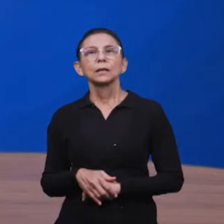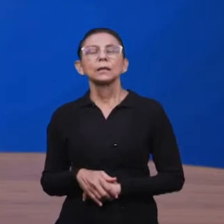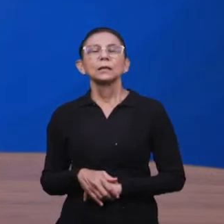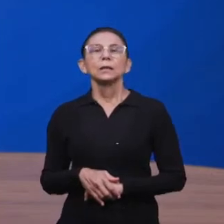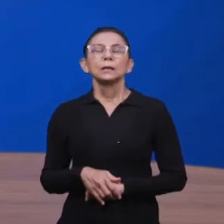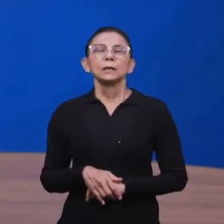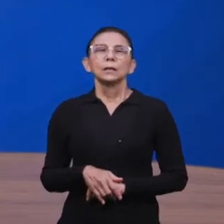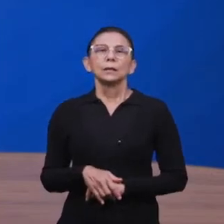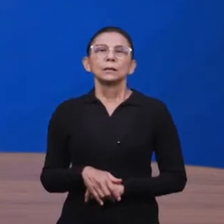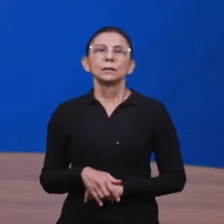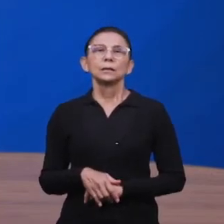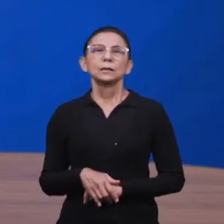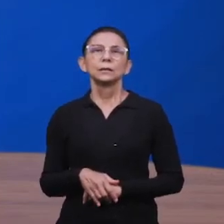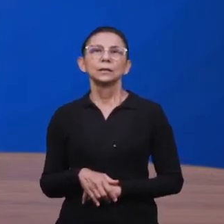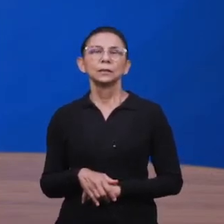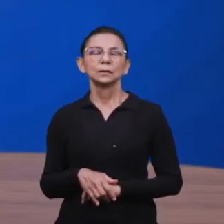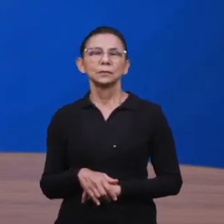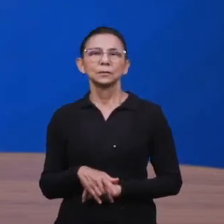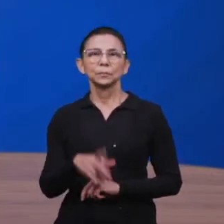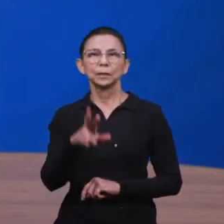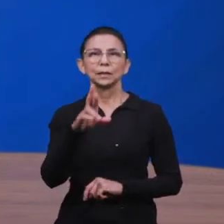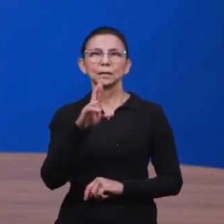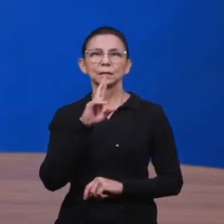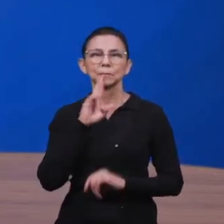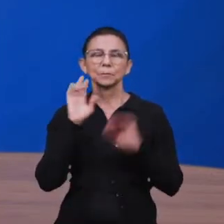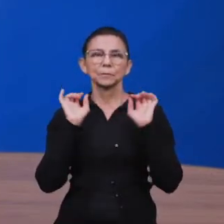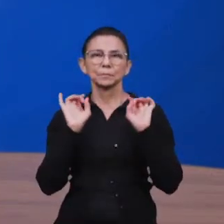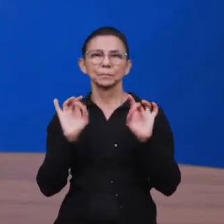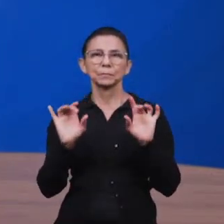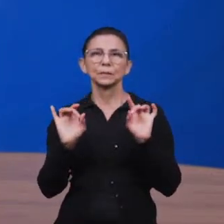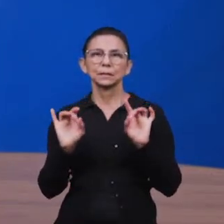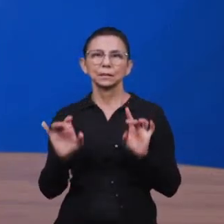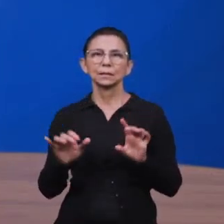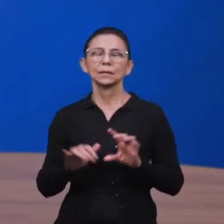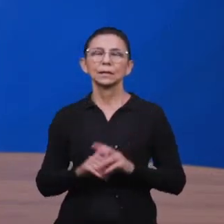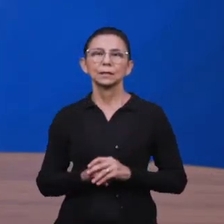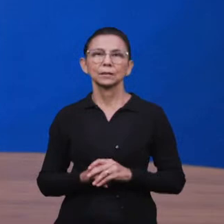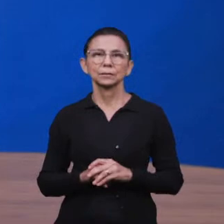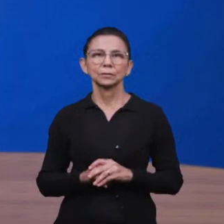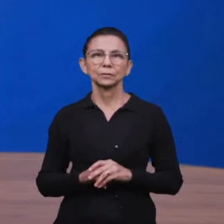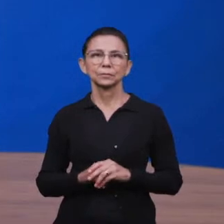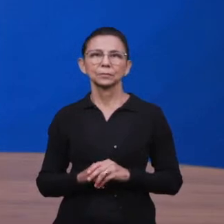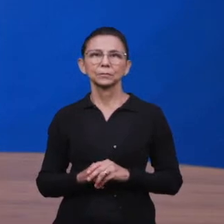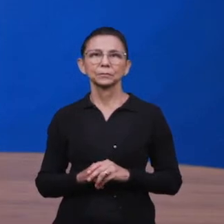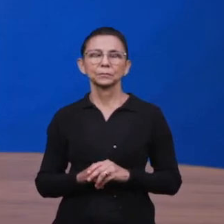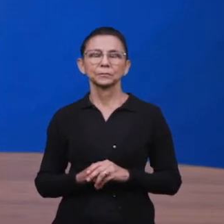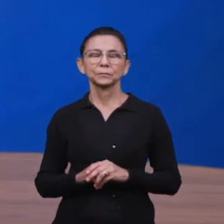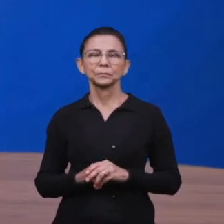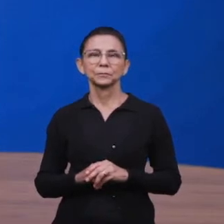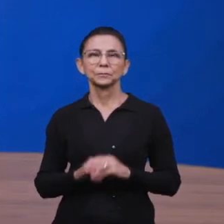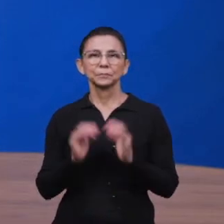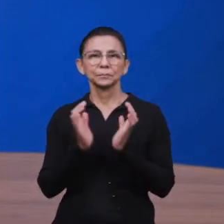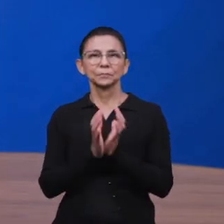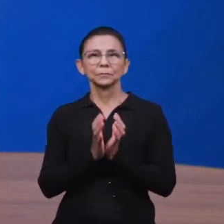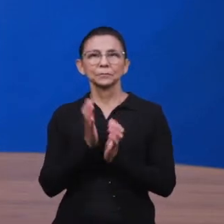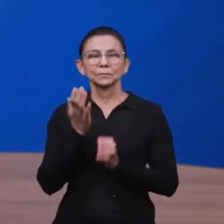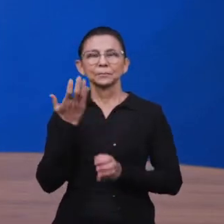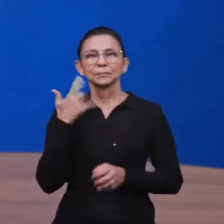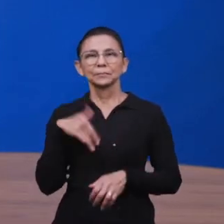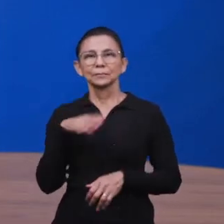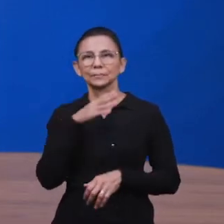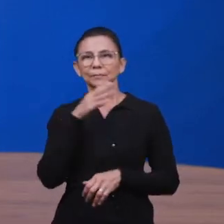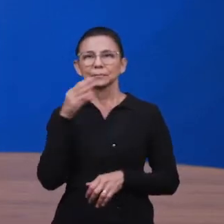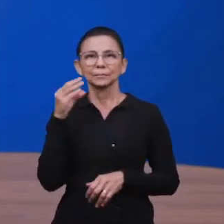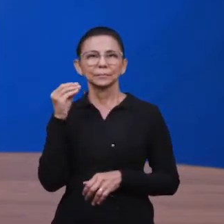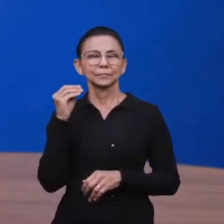nos preparar, porque nós vamos dar agora uma resposta muito especial aqui das nossas crianças intermediárias e adolescentes,